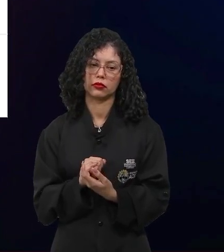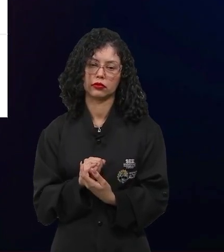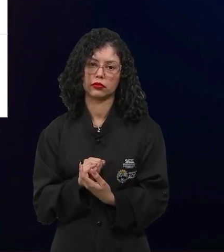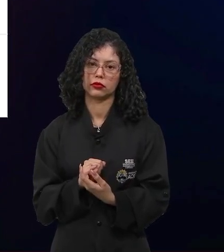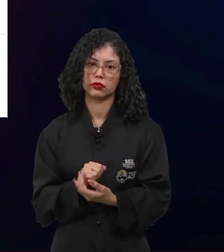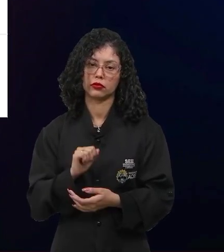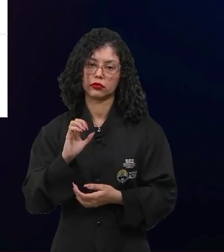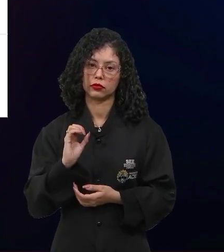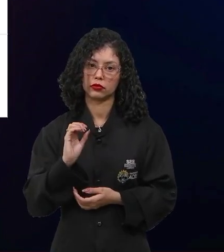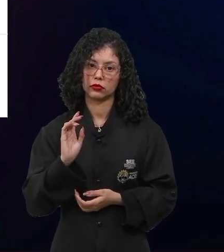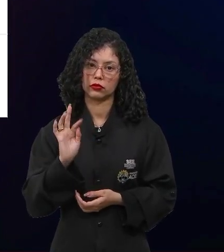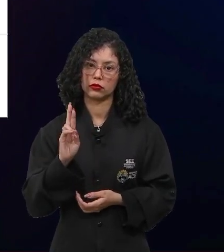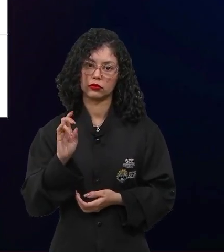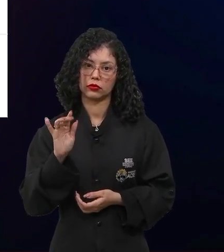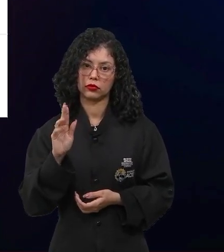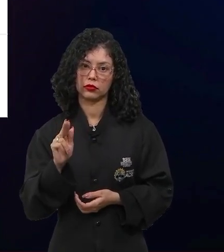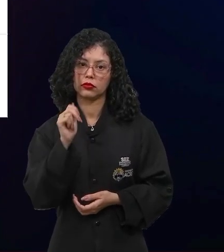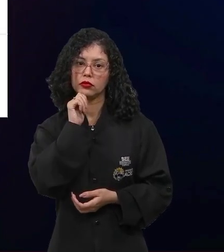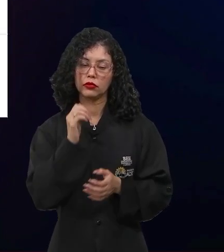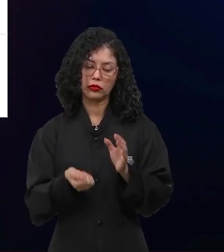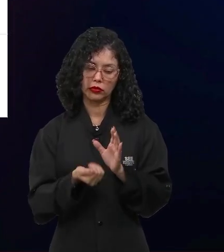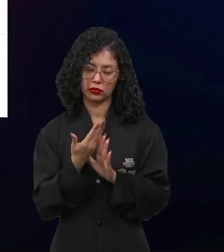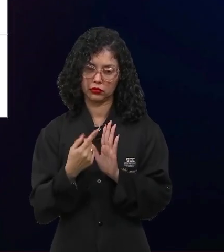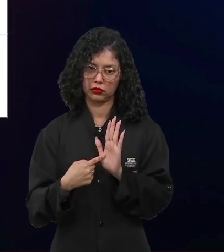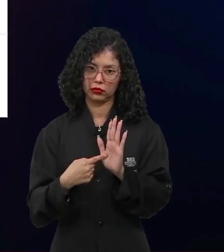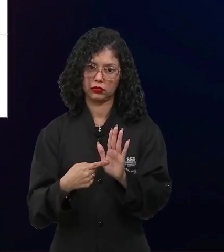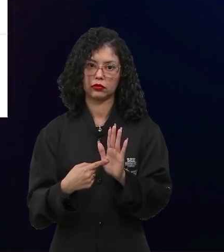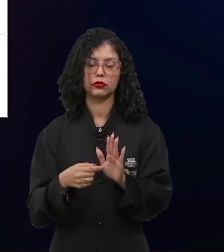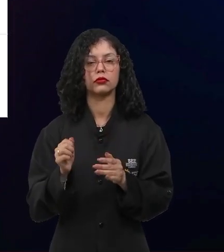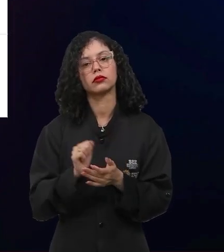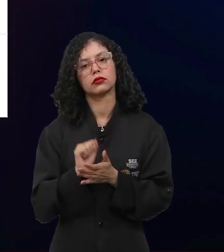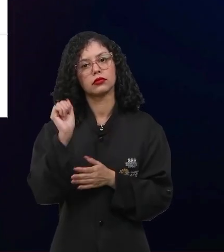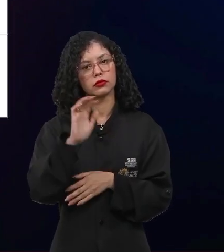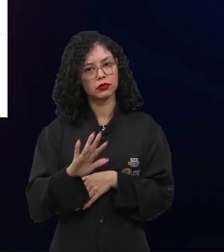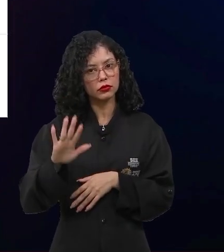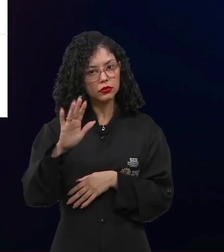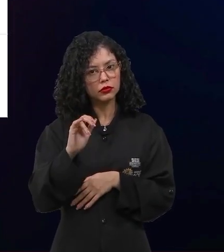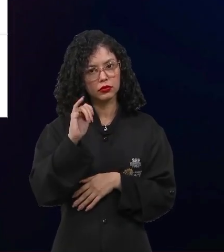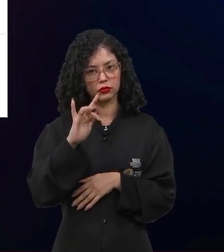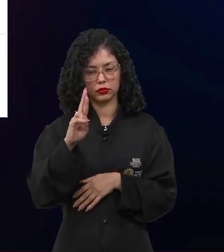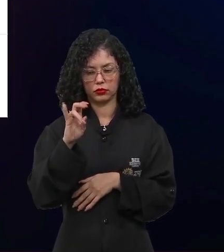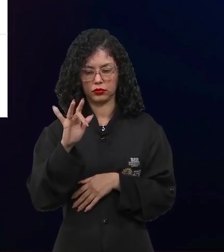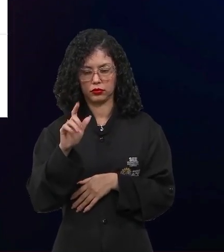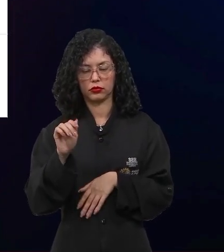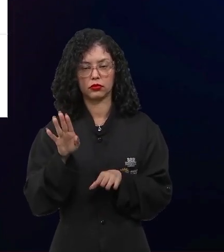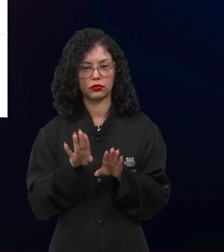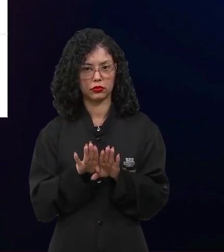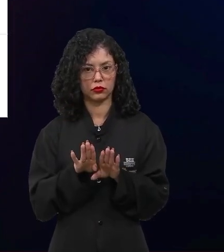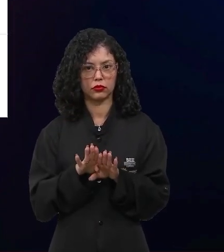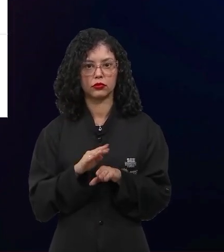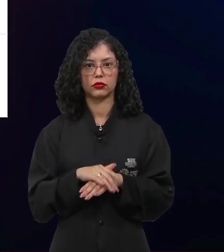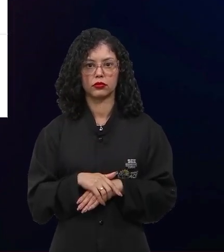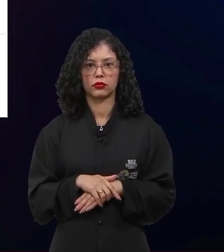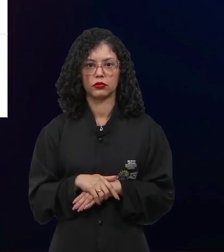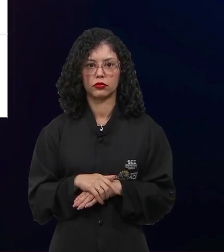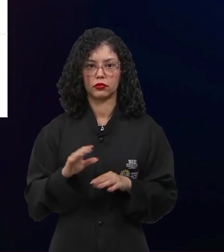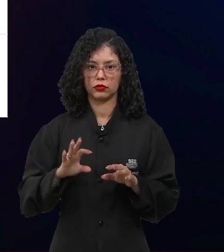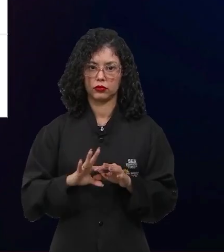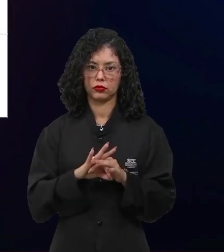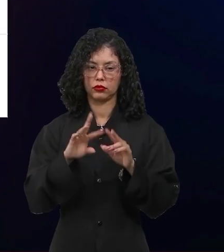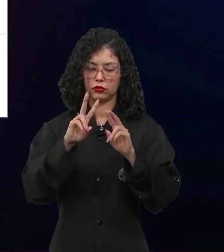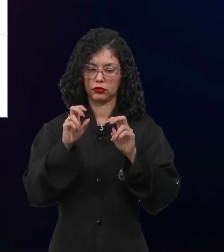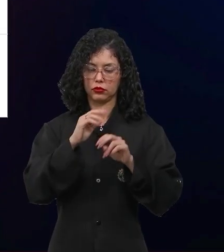O Guarani, eles projetaram a ópera nacional e internacionalmente também, integrando